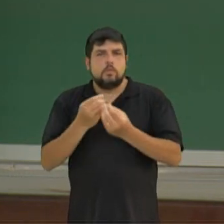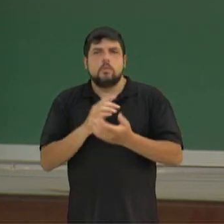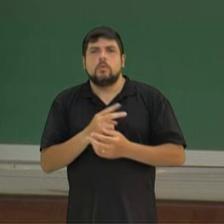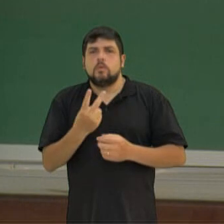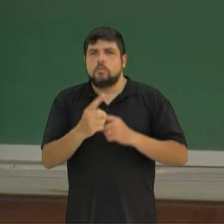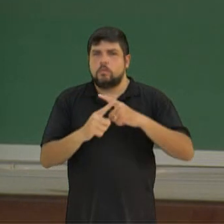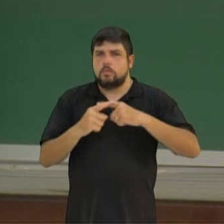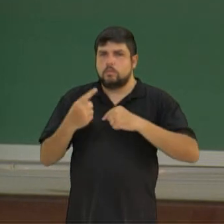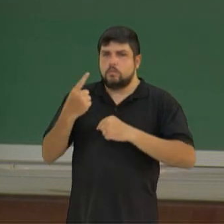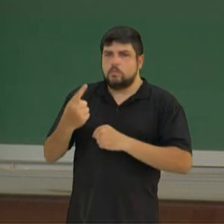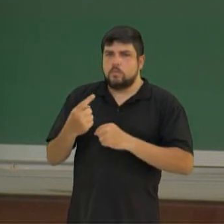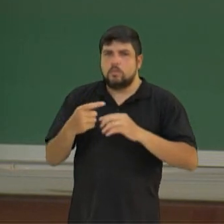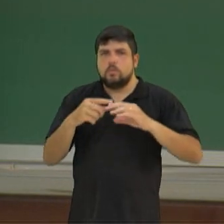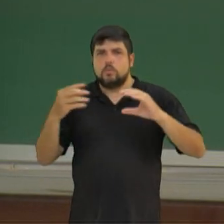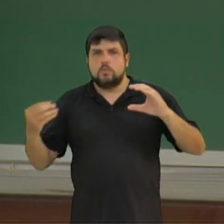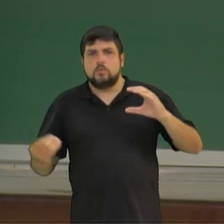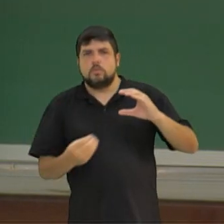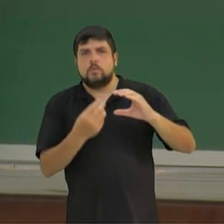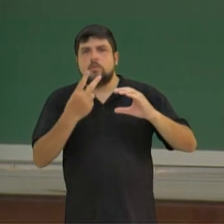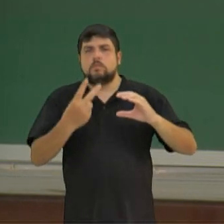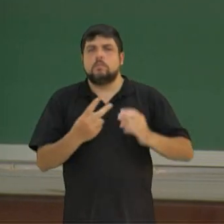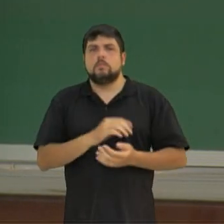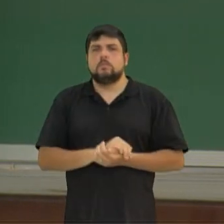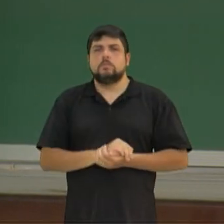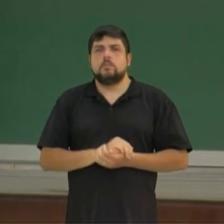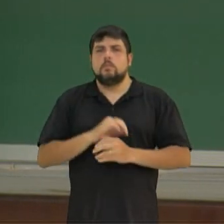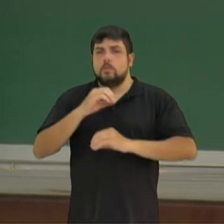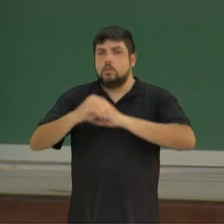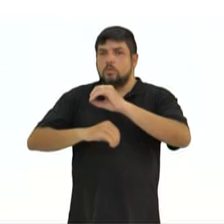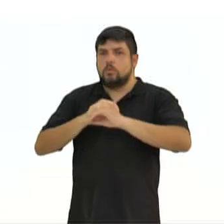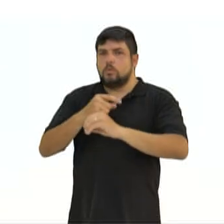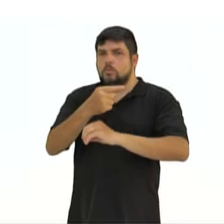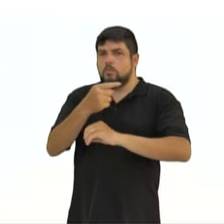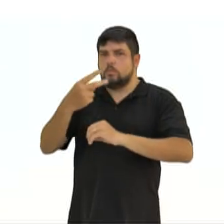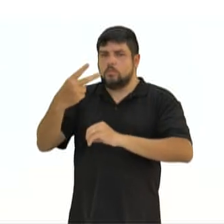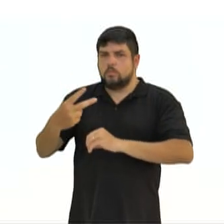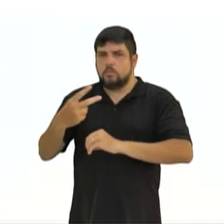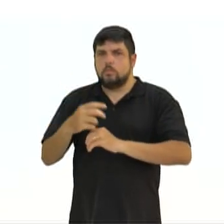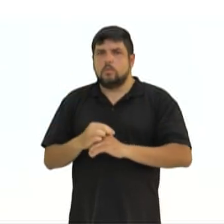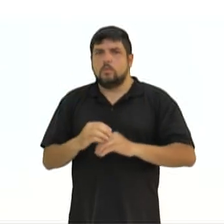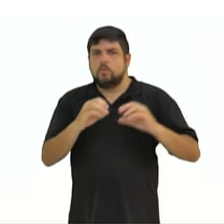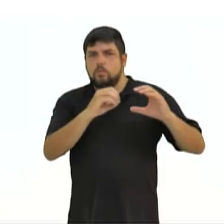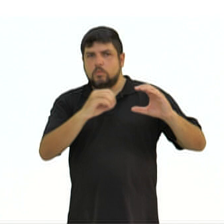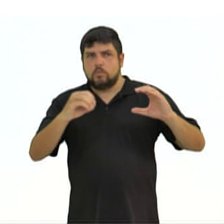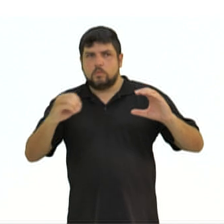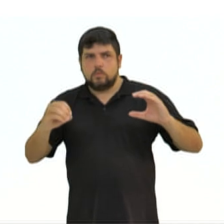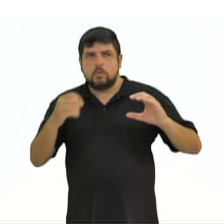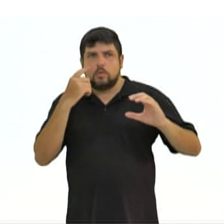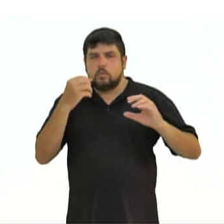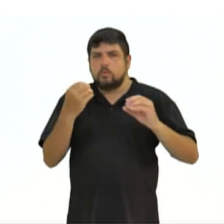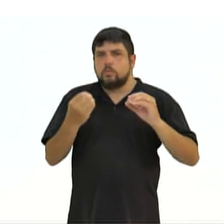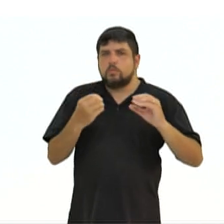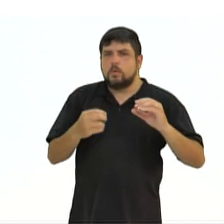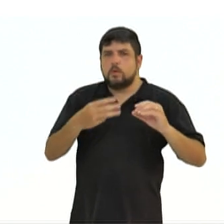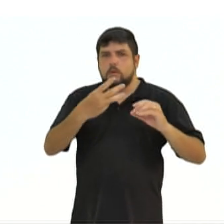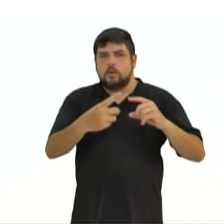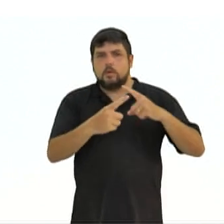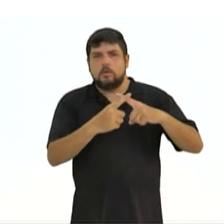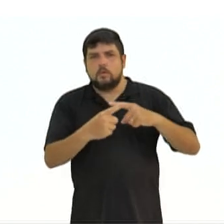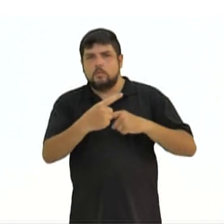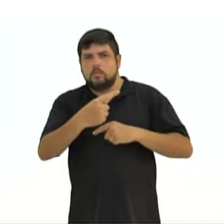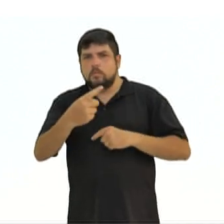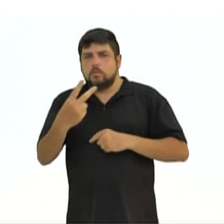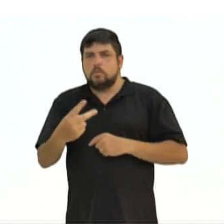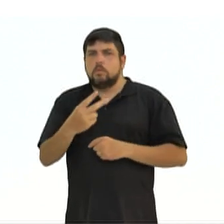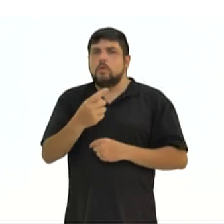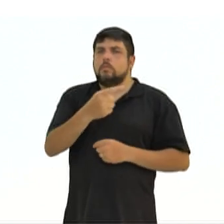vai contribuir aqui com 2. O oxigênio, menos 2, aparece 3 vezes, então 3 vezes menos 2, menos